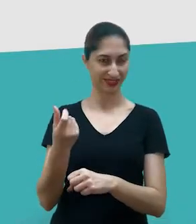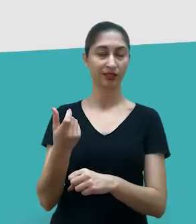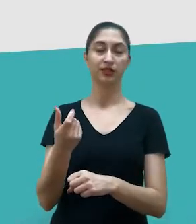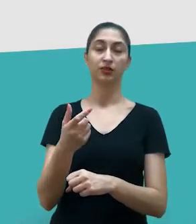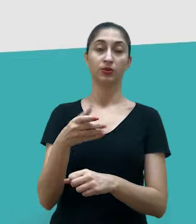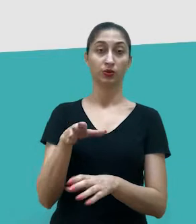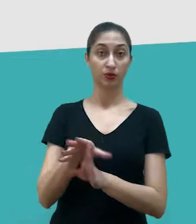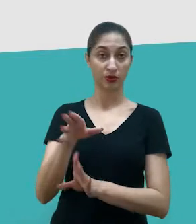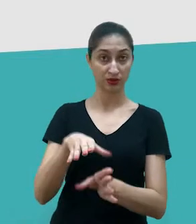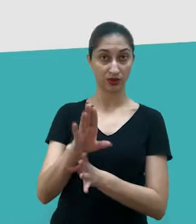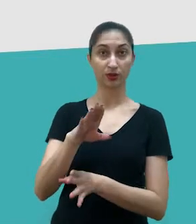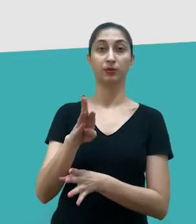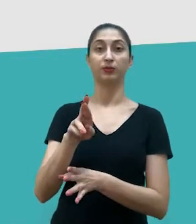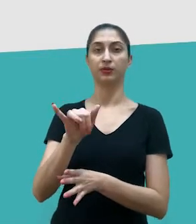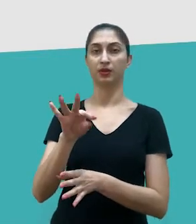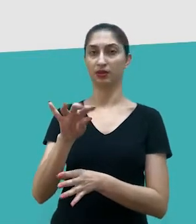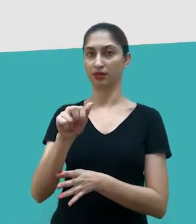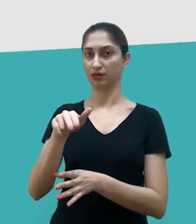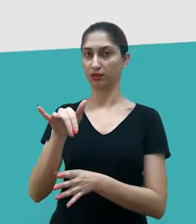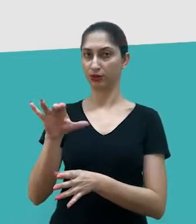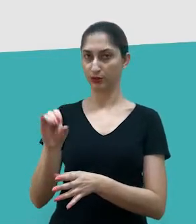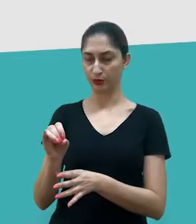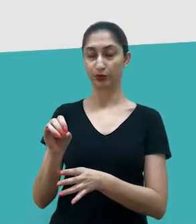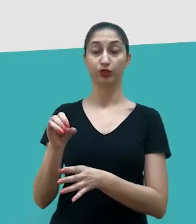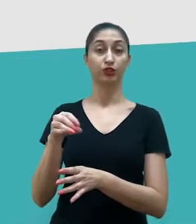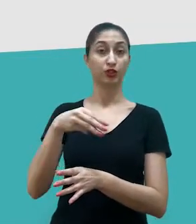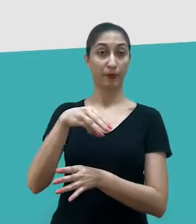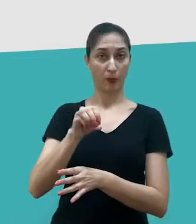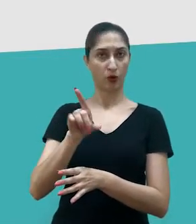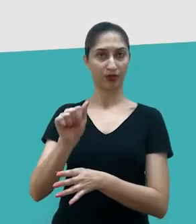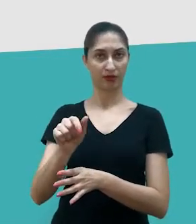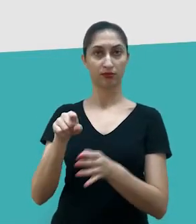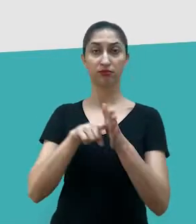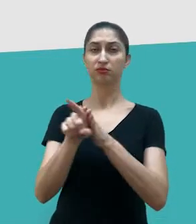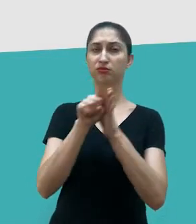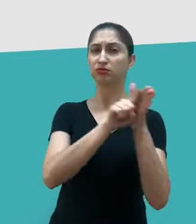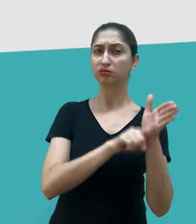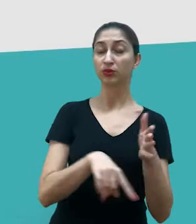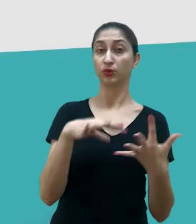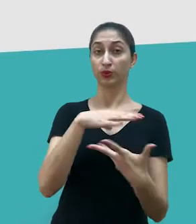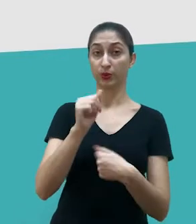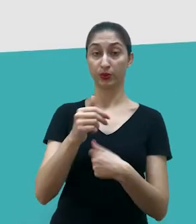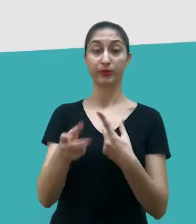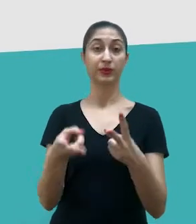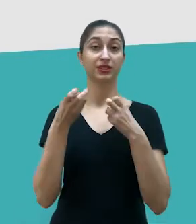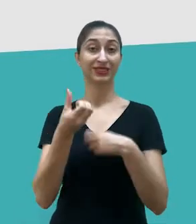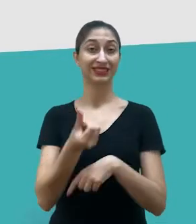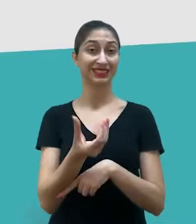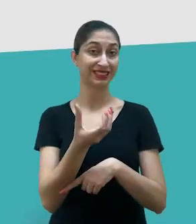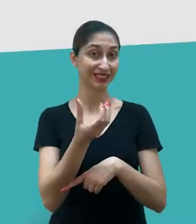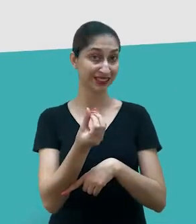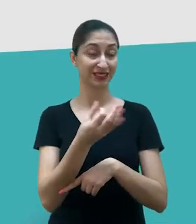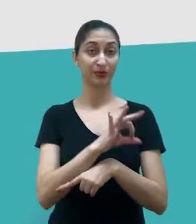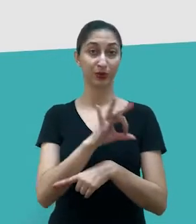Conselho Britânico de Moda fez uma grande pesquisa no mundo inteiro e percebeu que 60% de